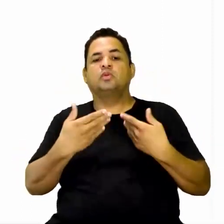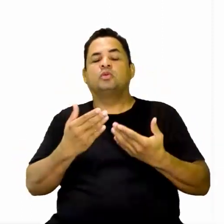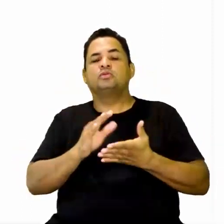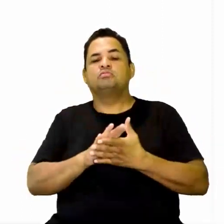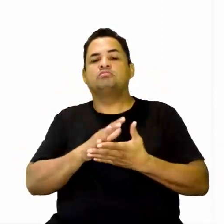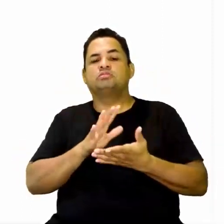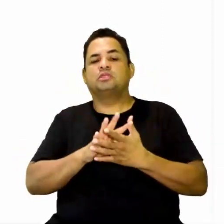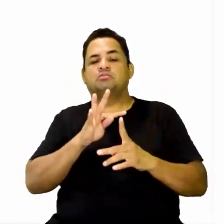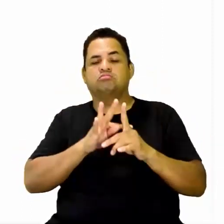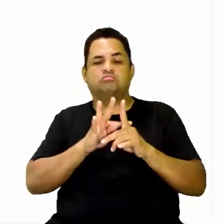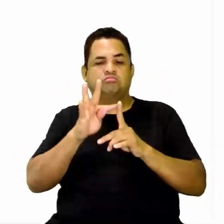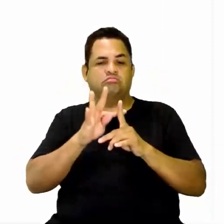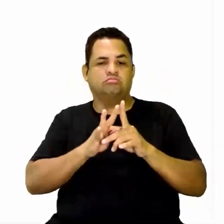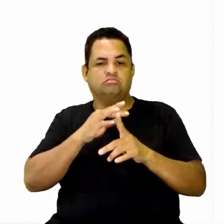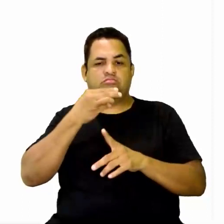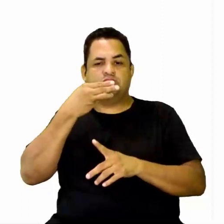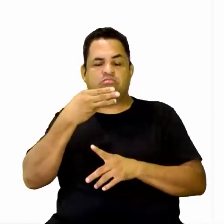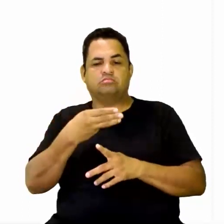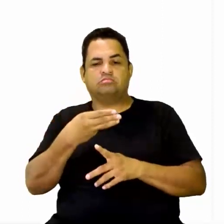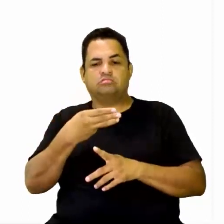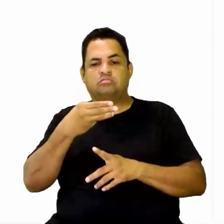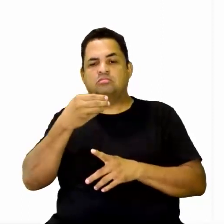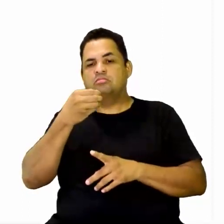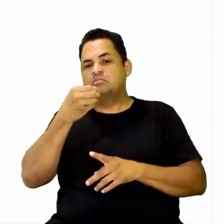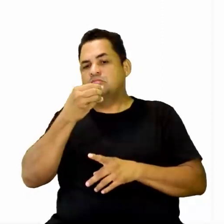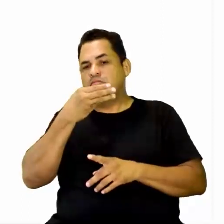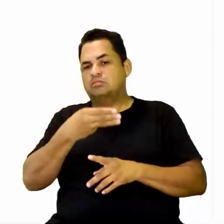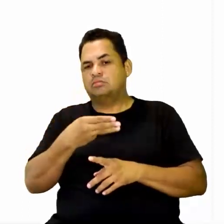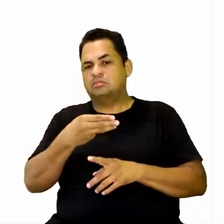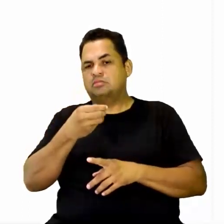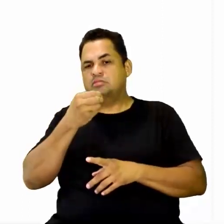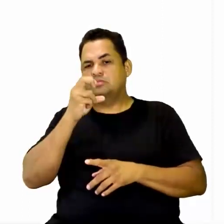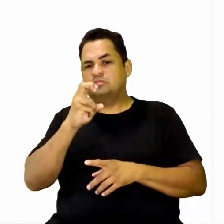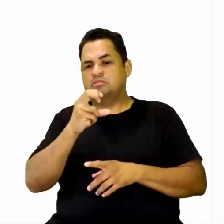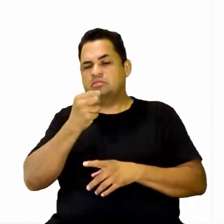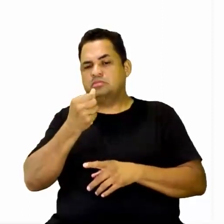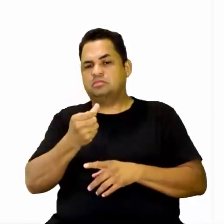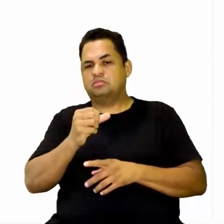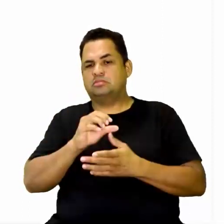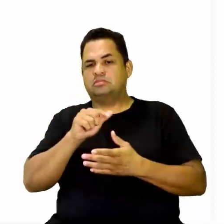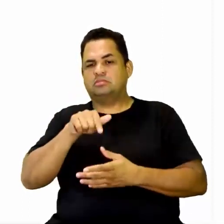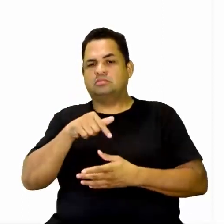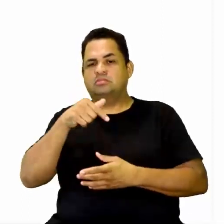Considerando também que a temperatura do sistema está a